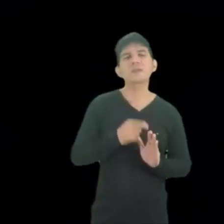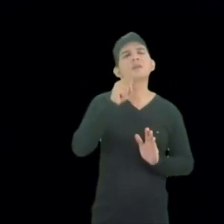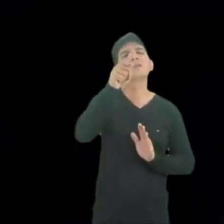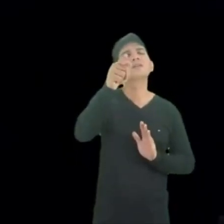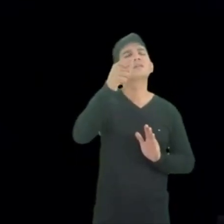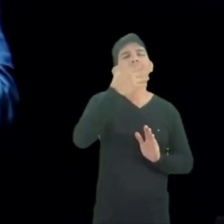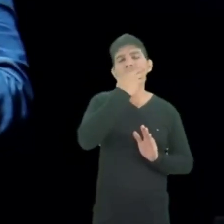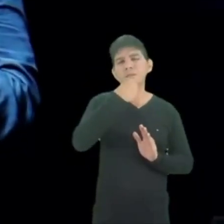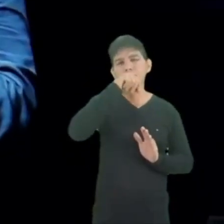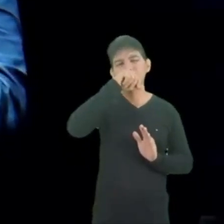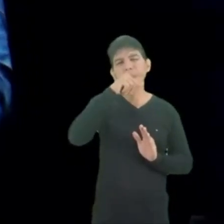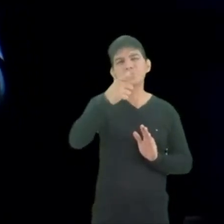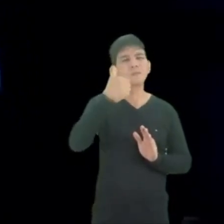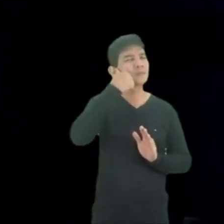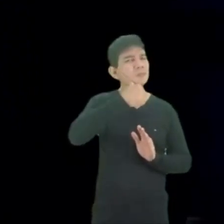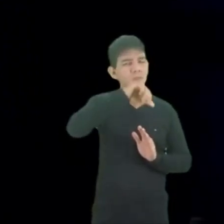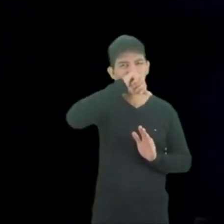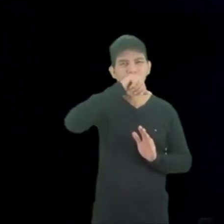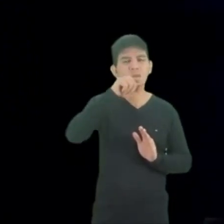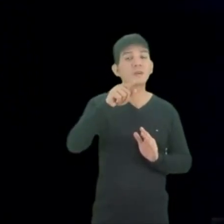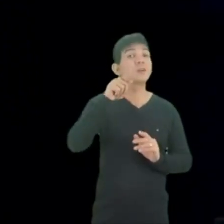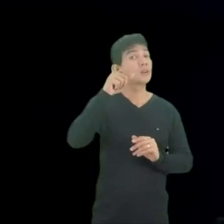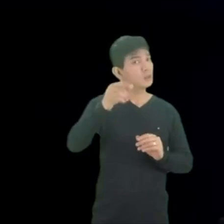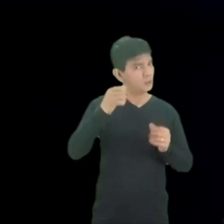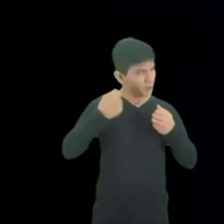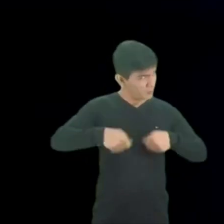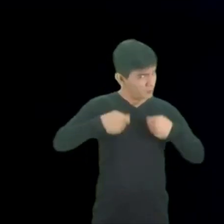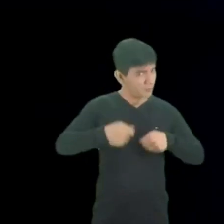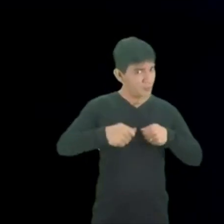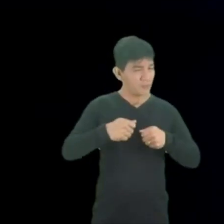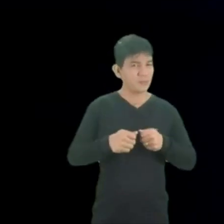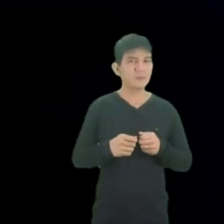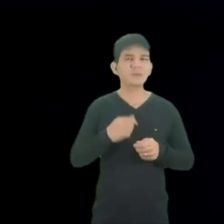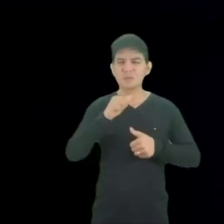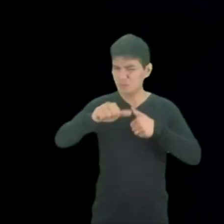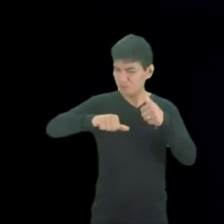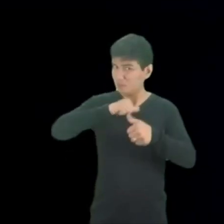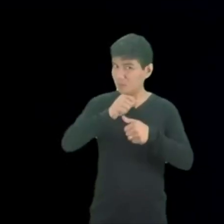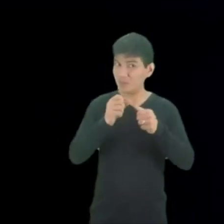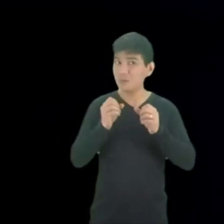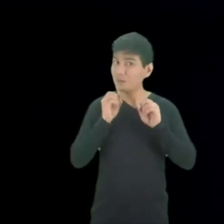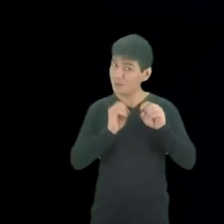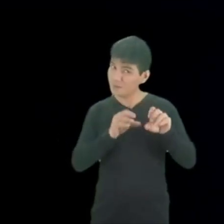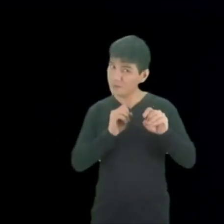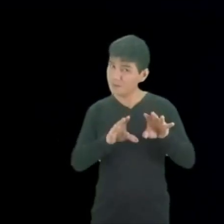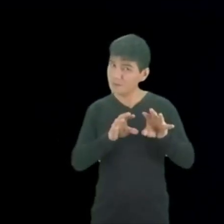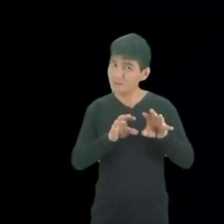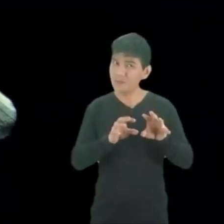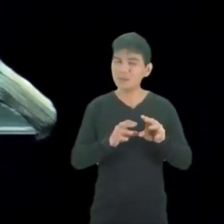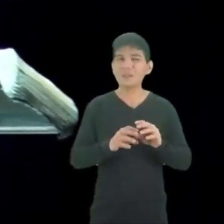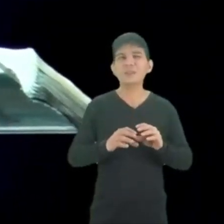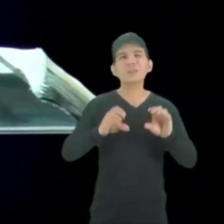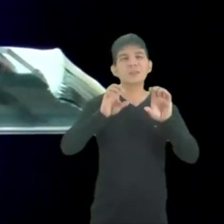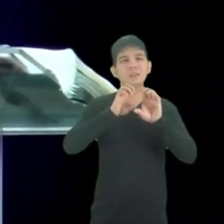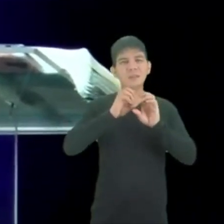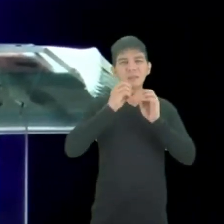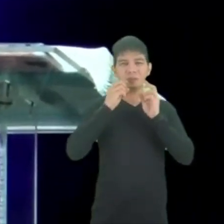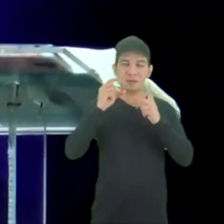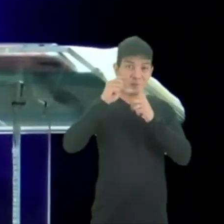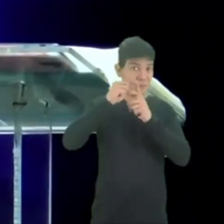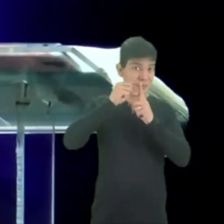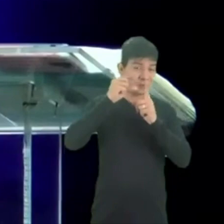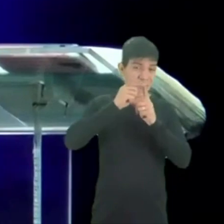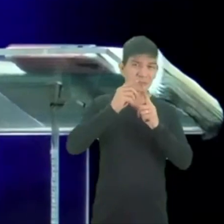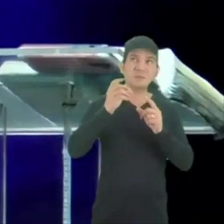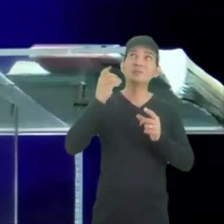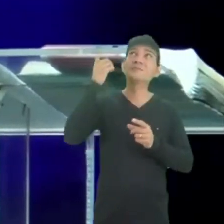pai, você, mãe, precisa, de todas as formas, transmitir essa mensagem de Deus para a sua criança. A